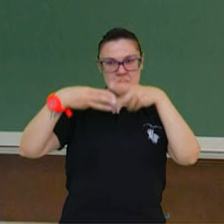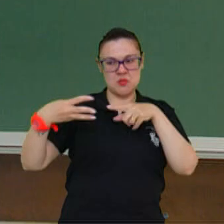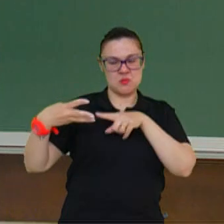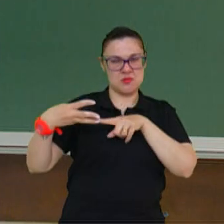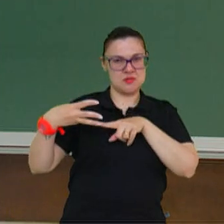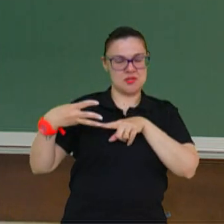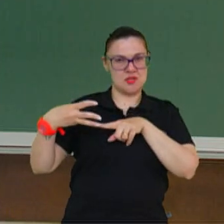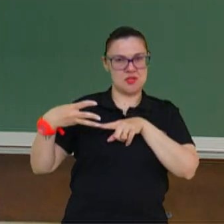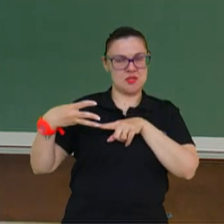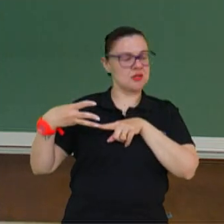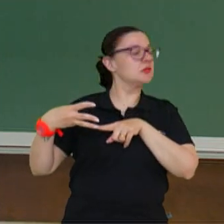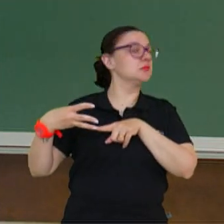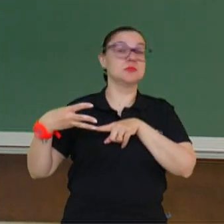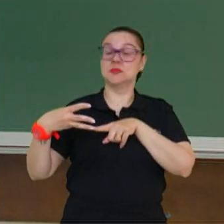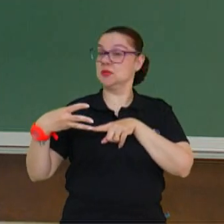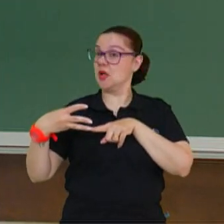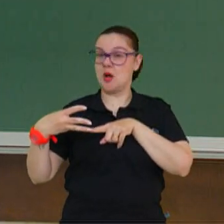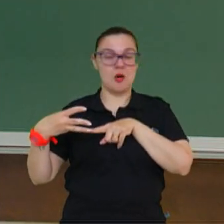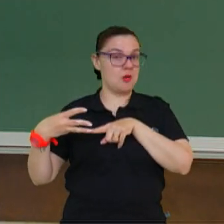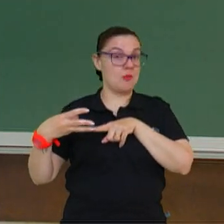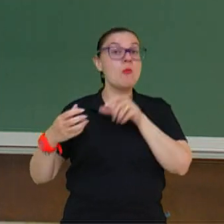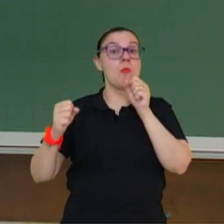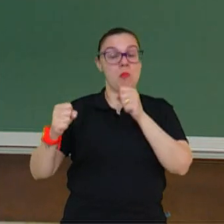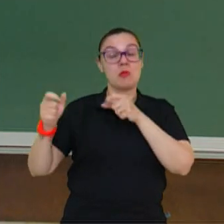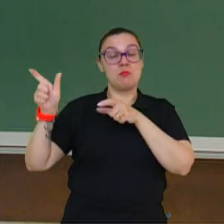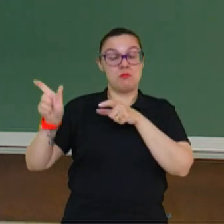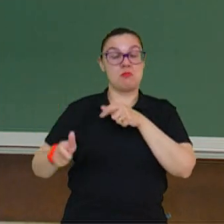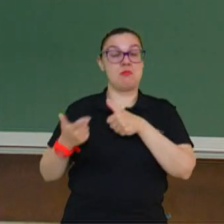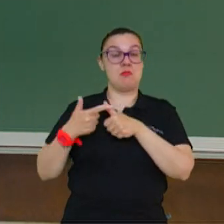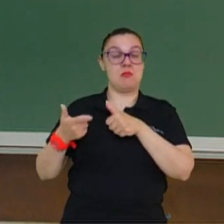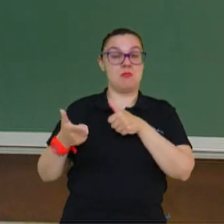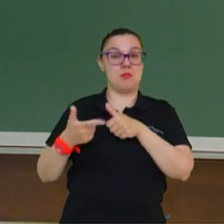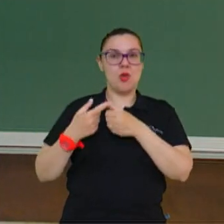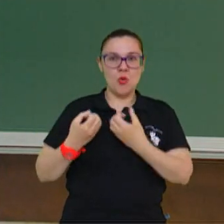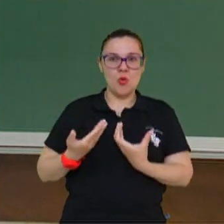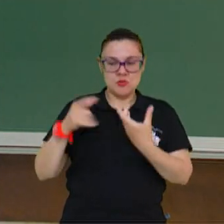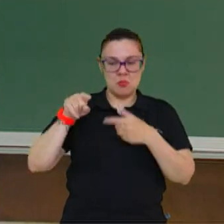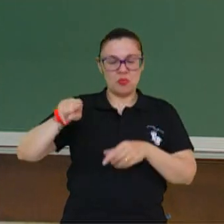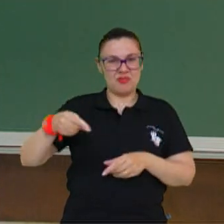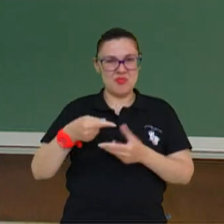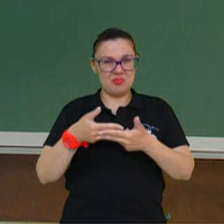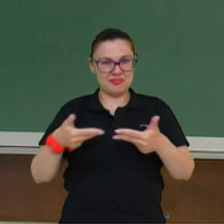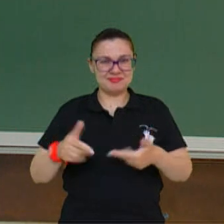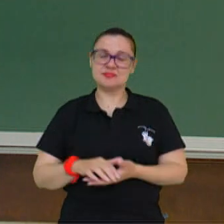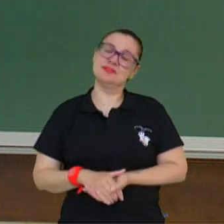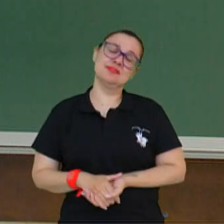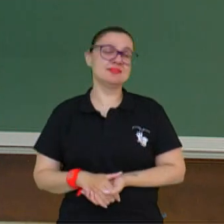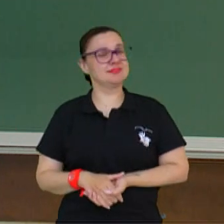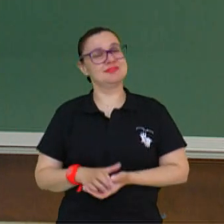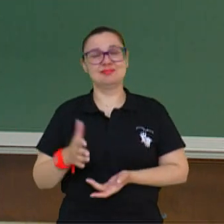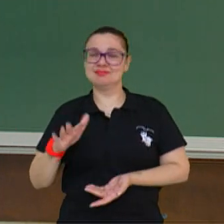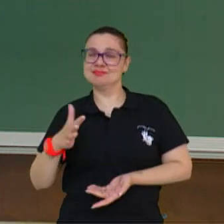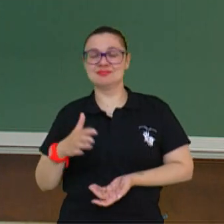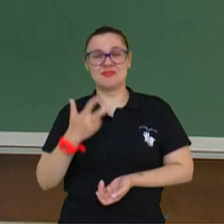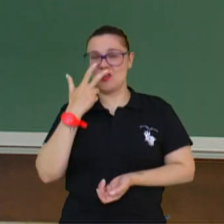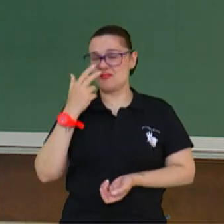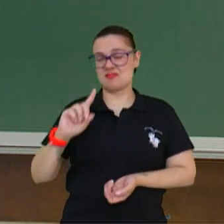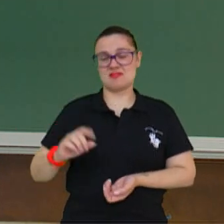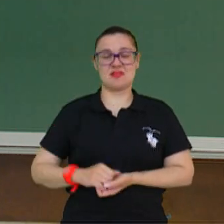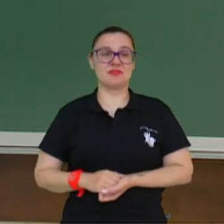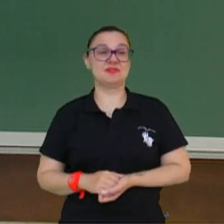pessoa? Não. A crônica pode aparecer em primeira pessoa. Uso expressivo de pontuação? Não necessariamente. Não